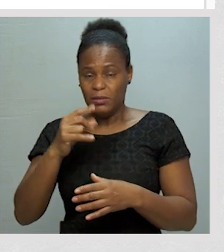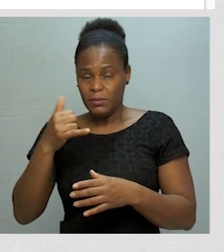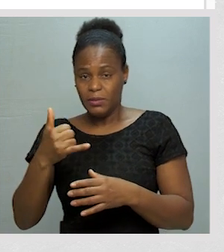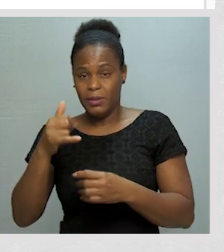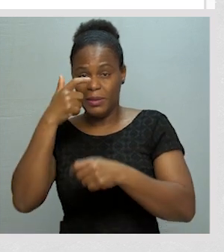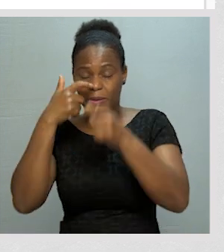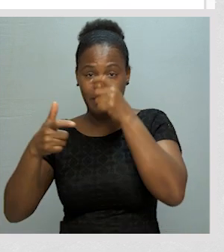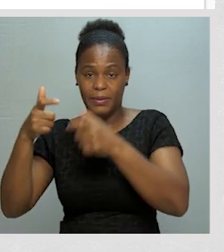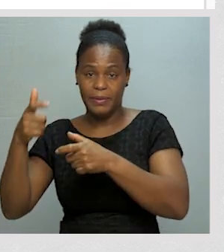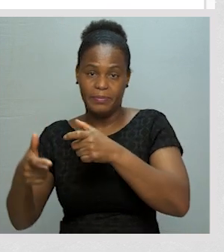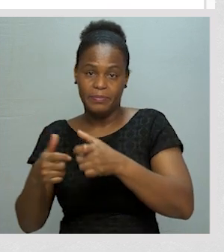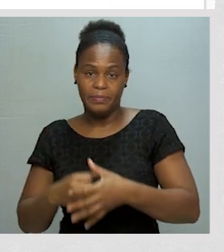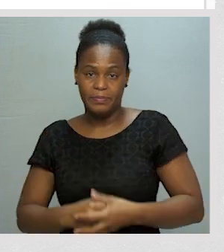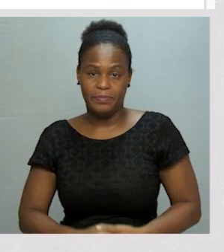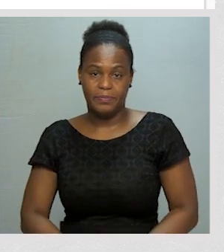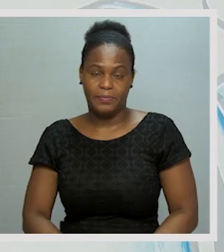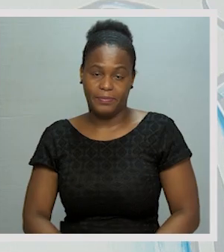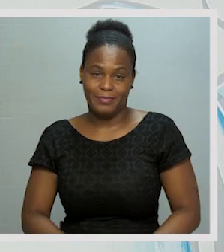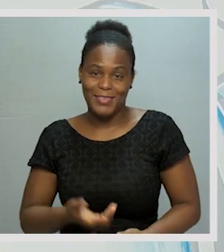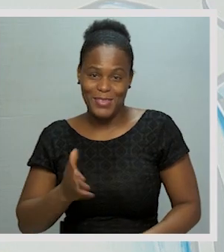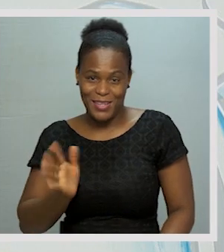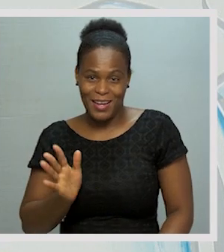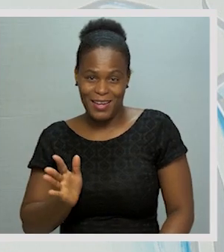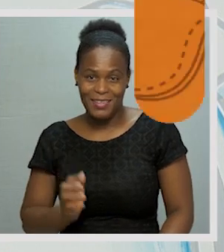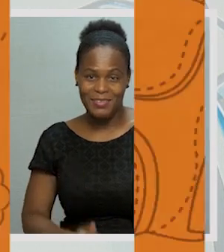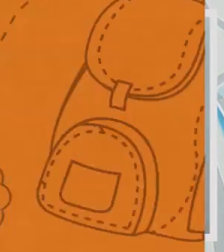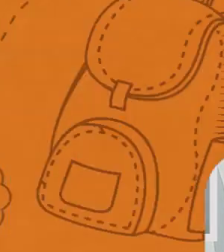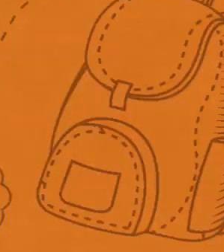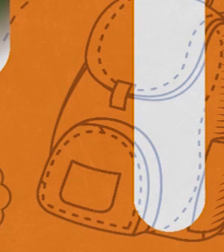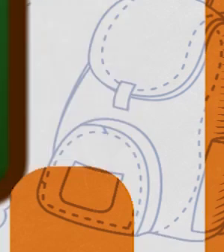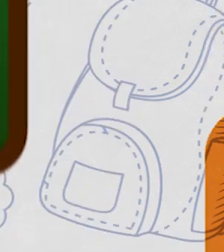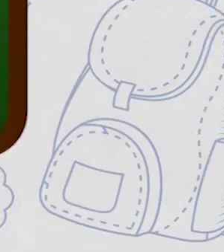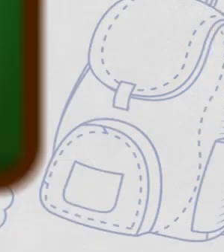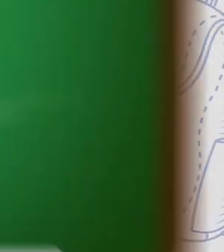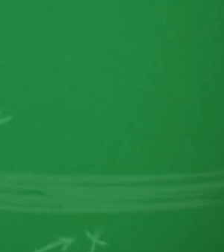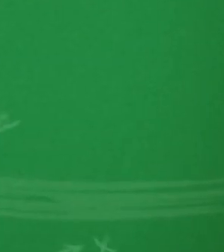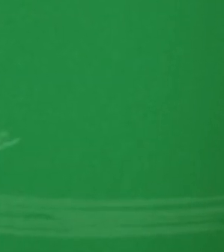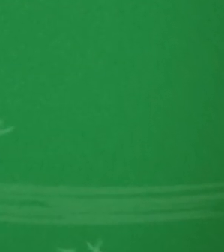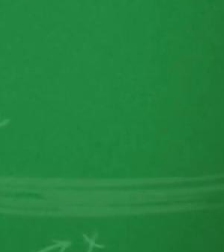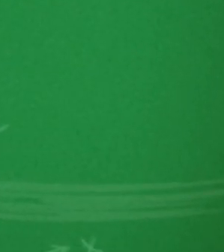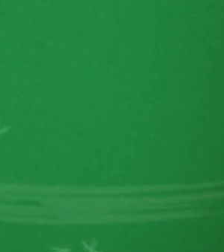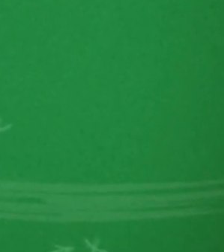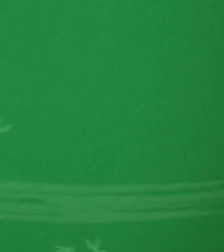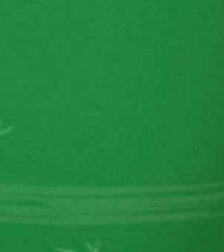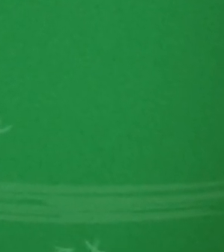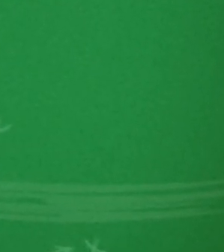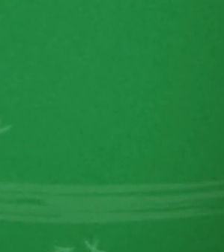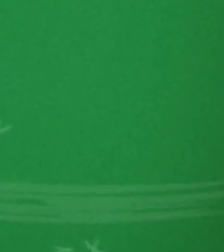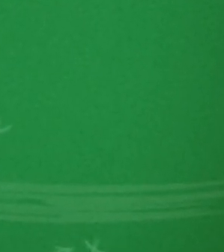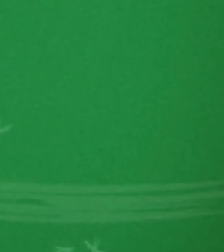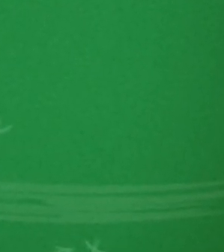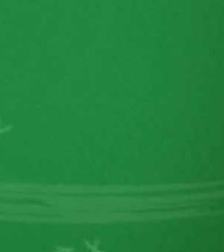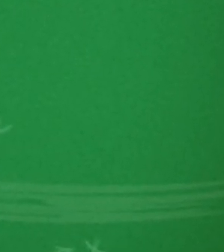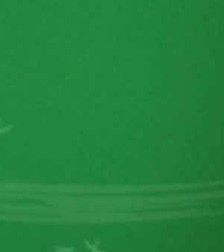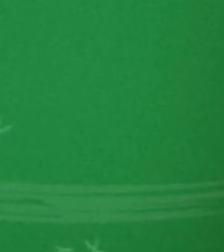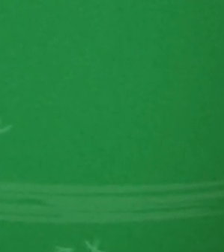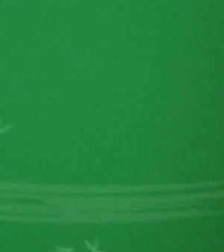centena. Uma centena mais uma centena. 2 centenas. Resposta.